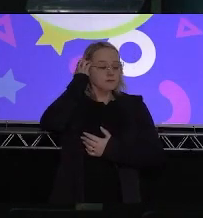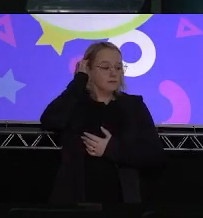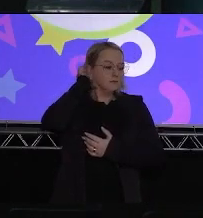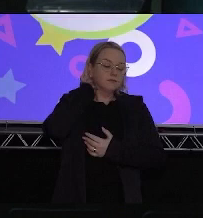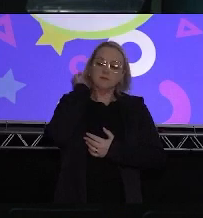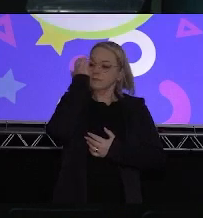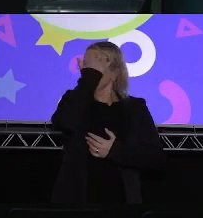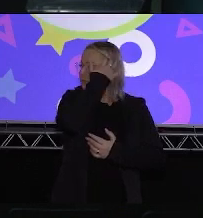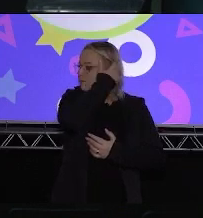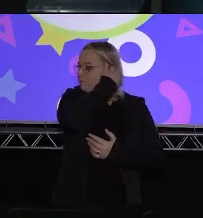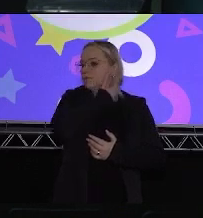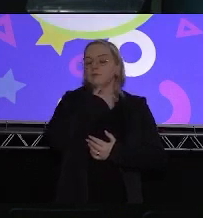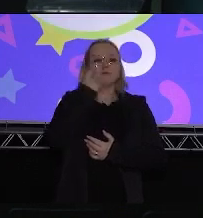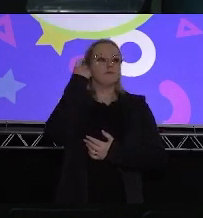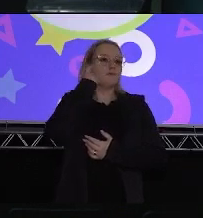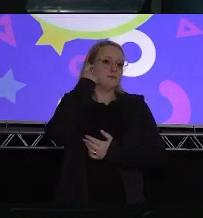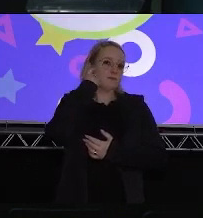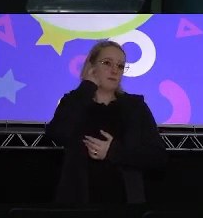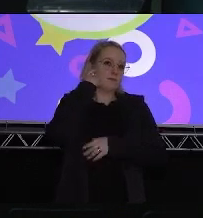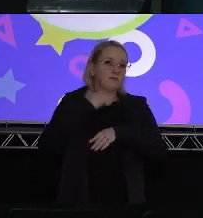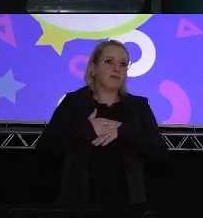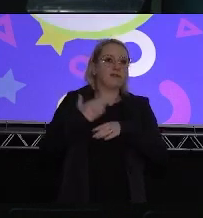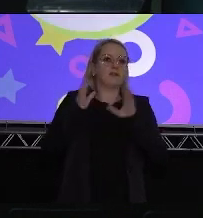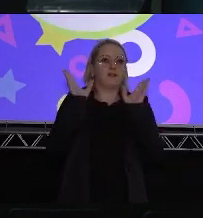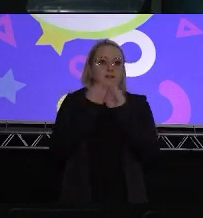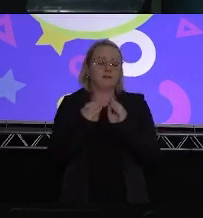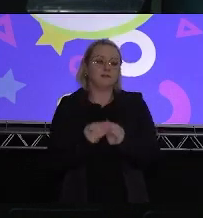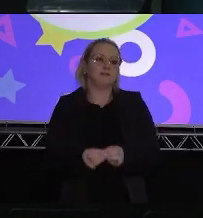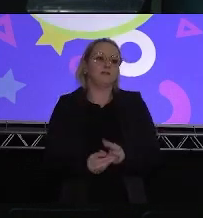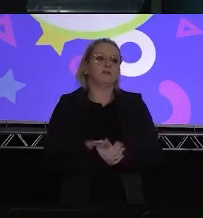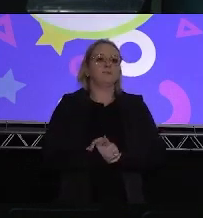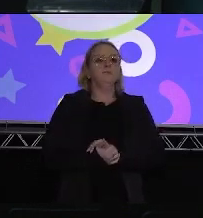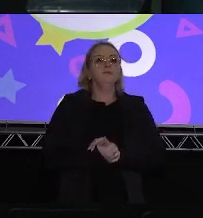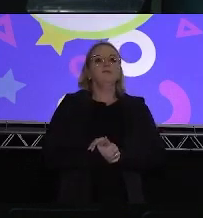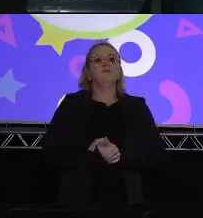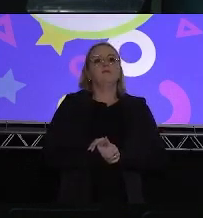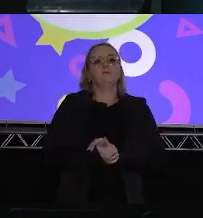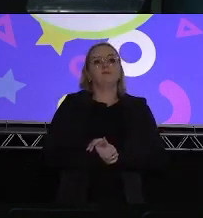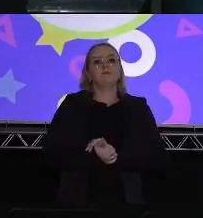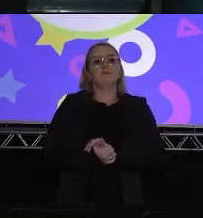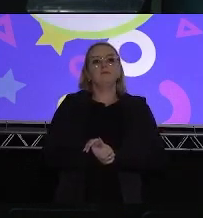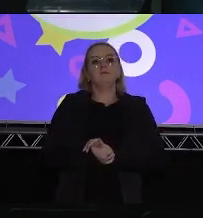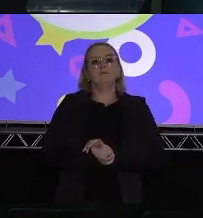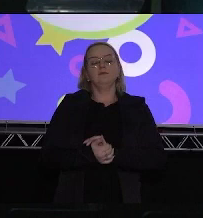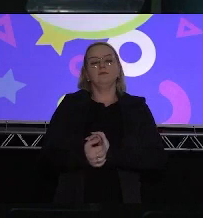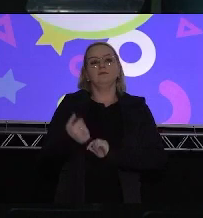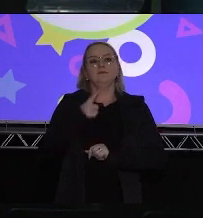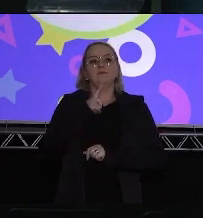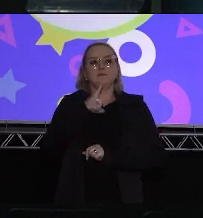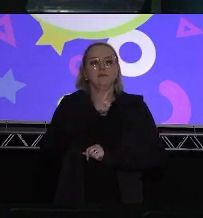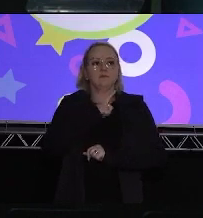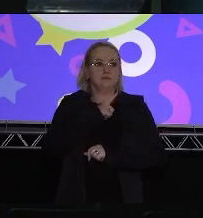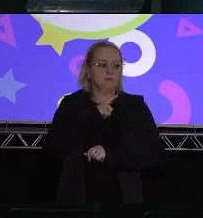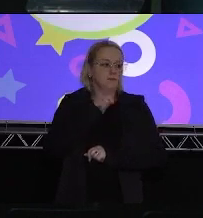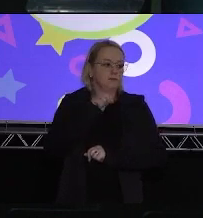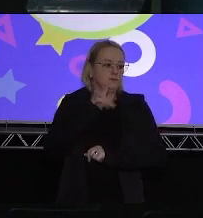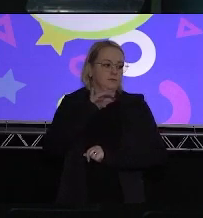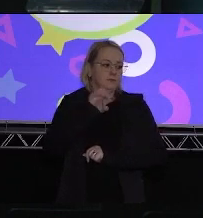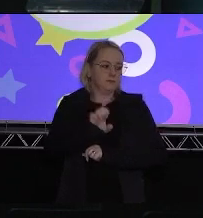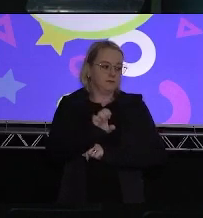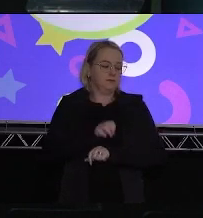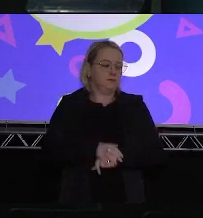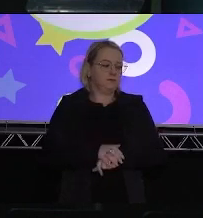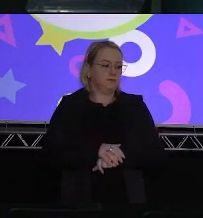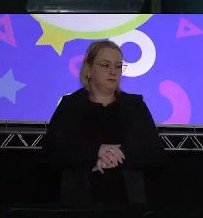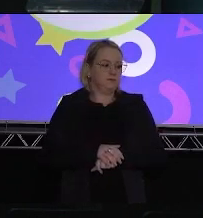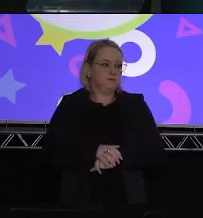com o pensamento mais enxuto. Tivemos os rituais do ágil, as plannings,